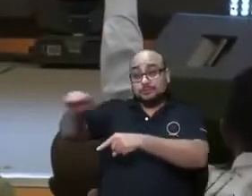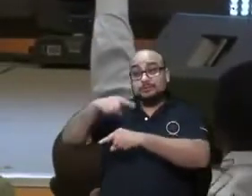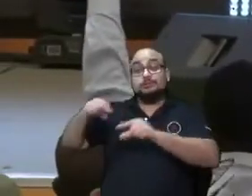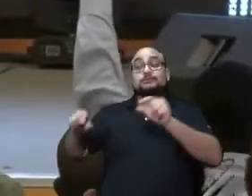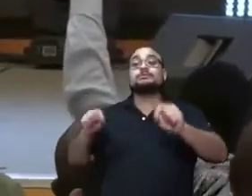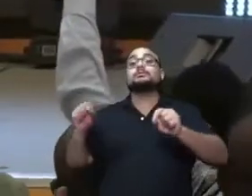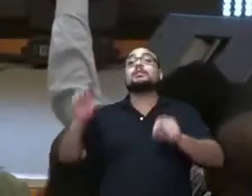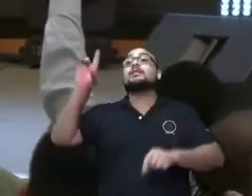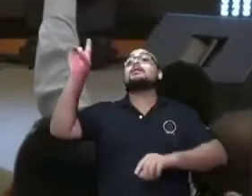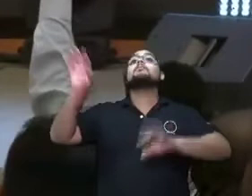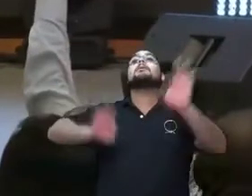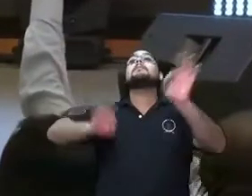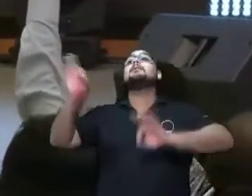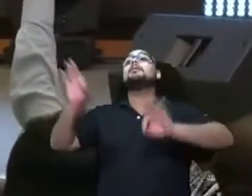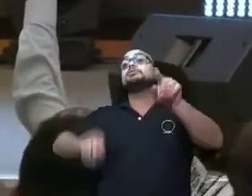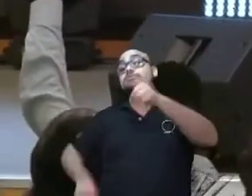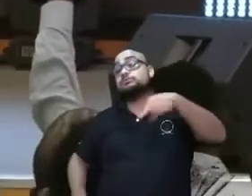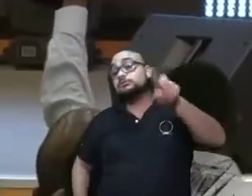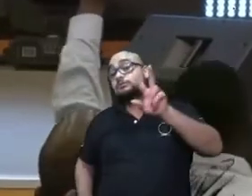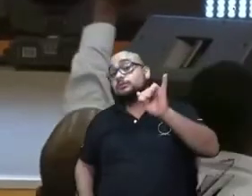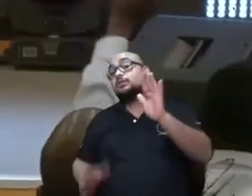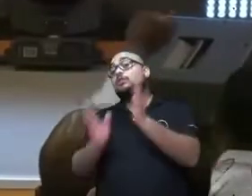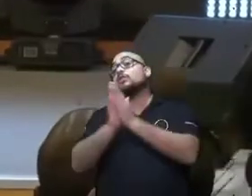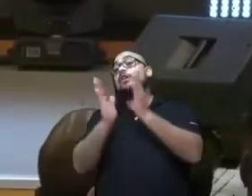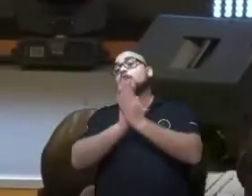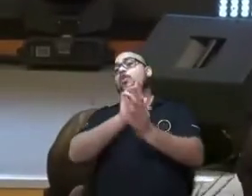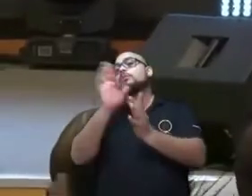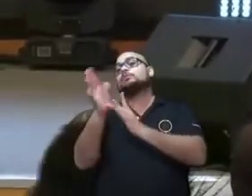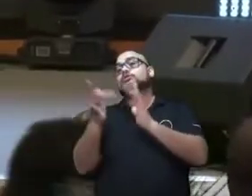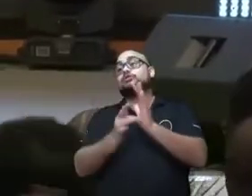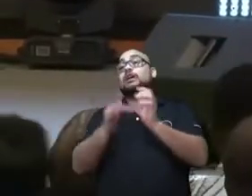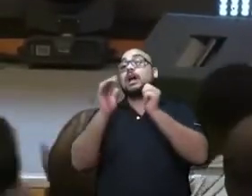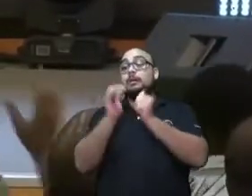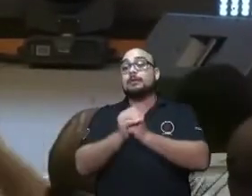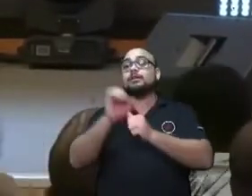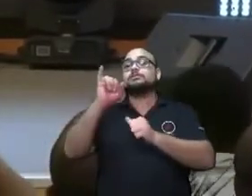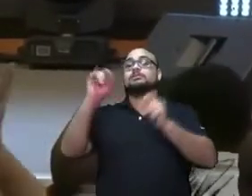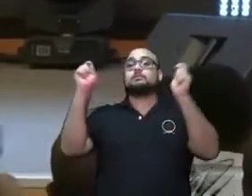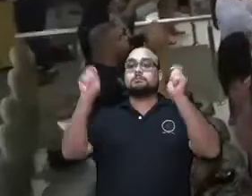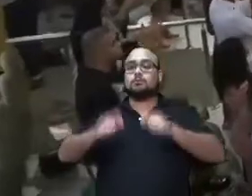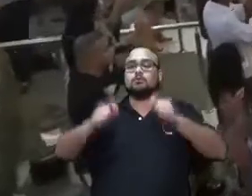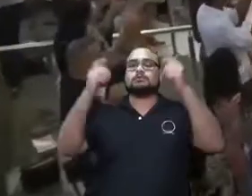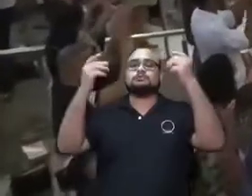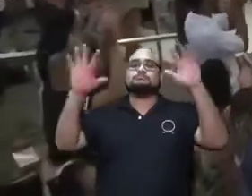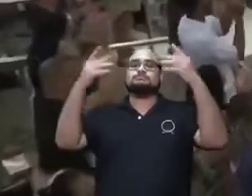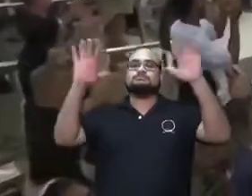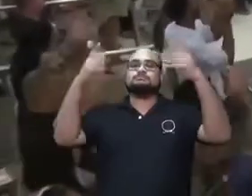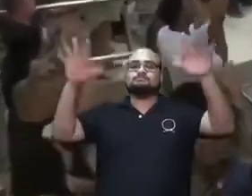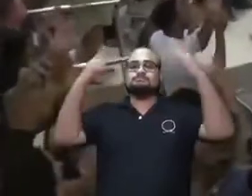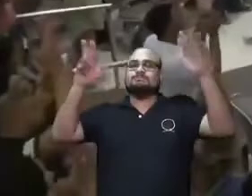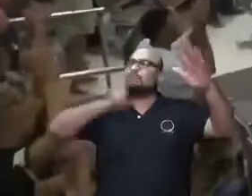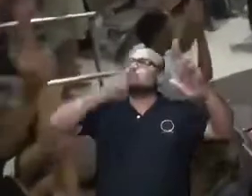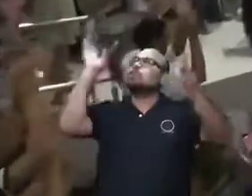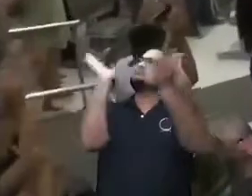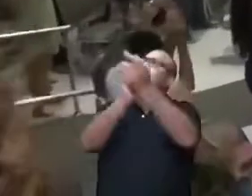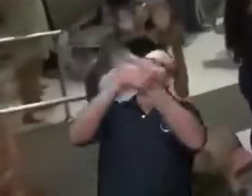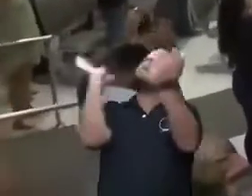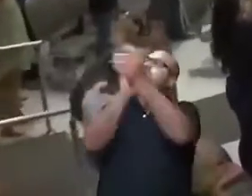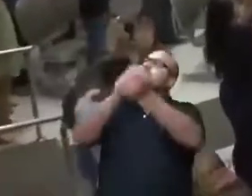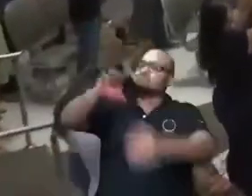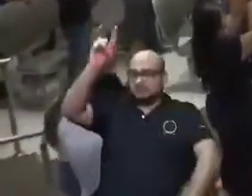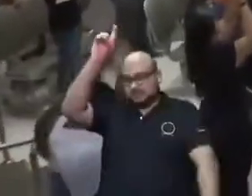nome de Jesus. Amém. Se você pode, aplauda-o acima da tua cabeça.